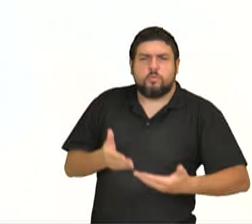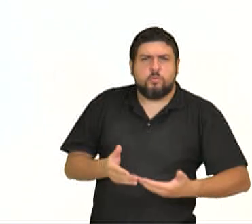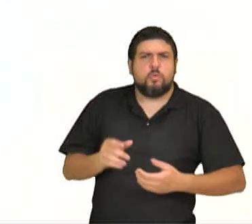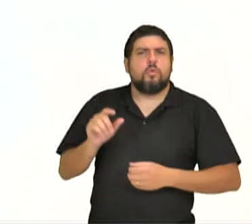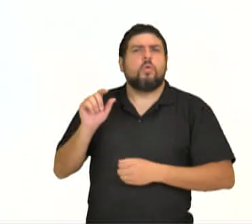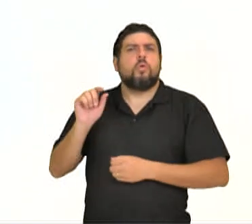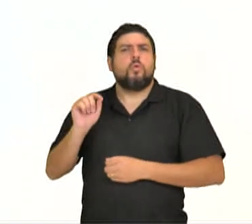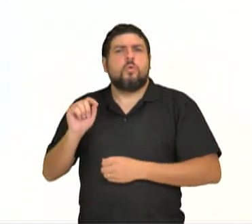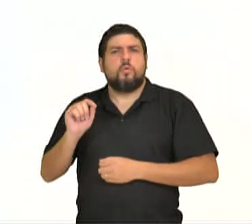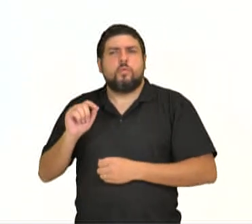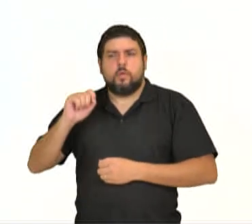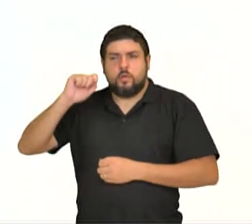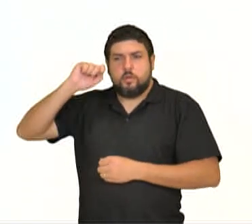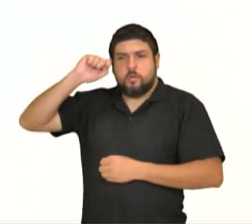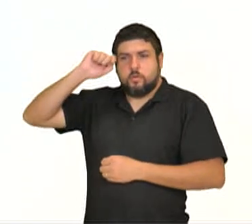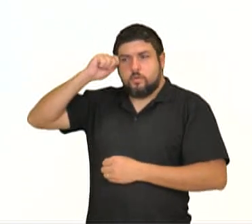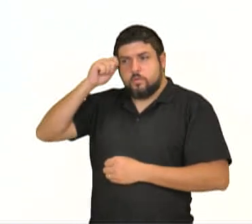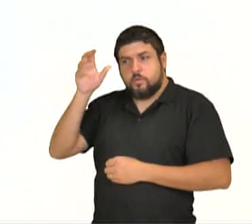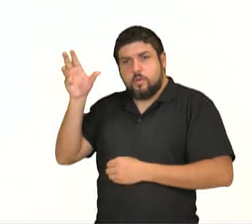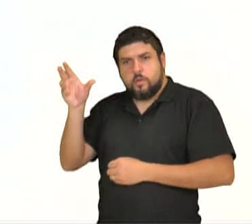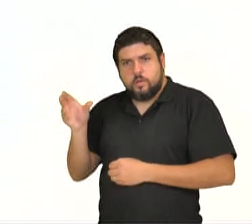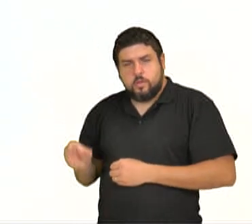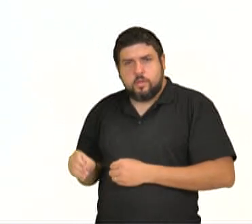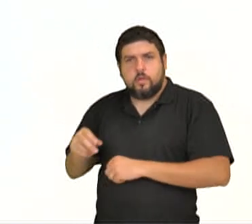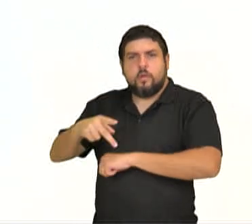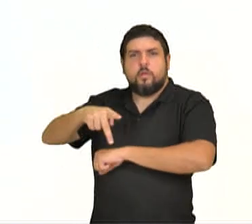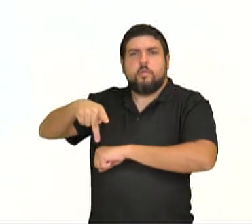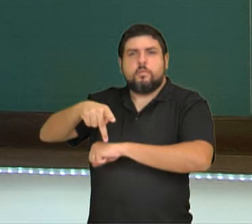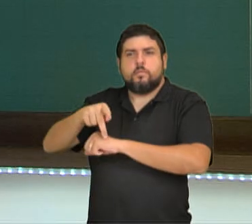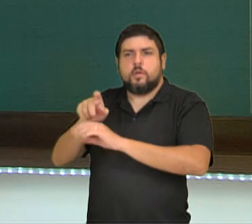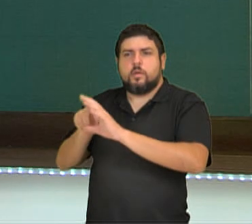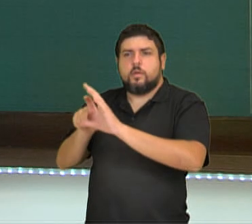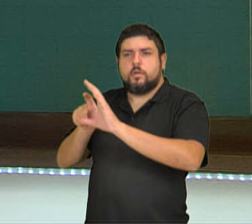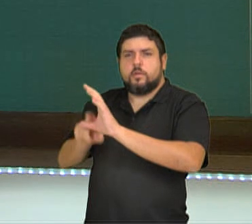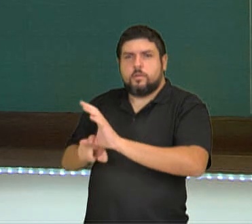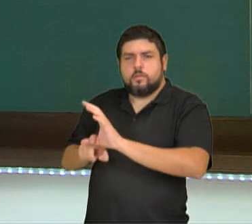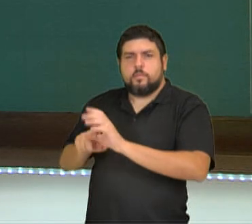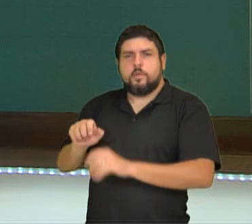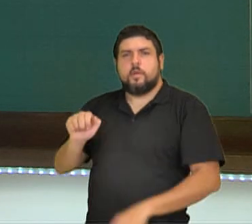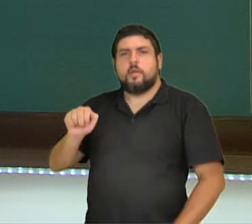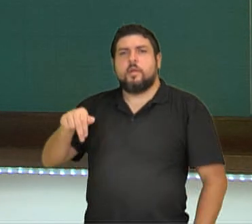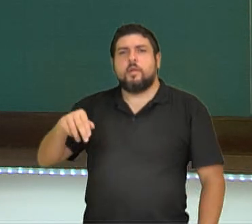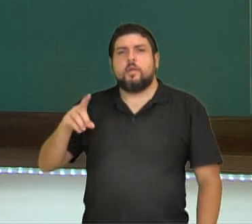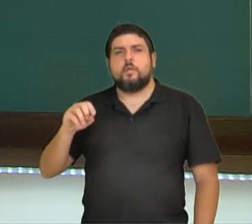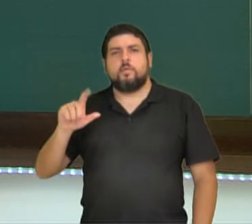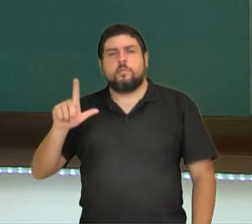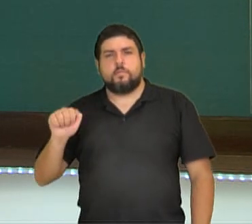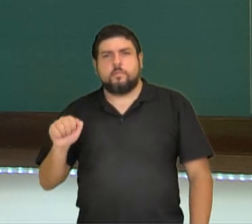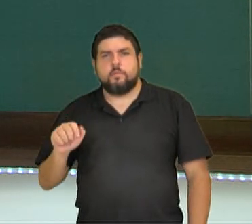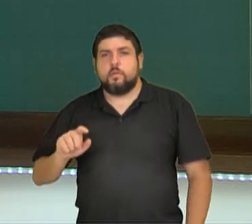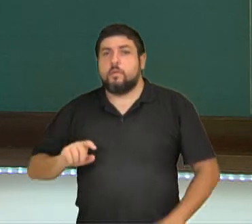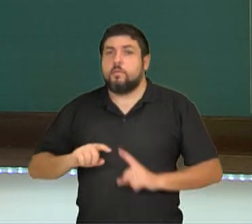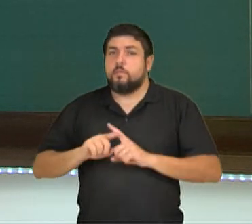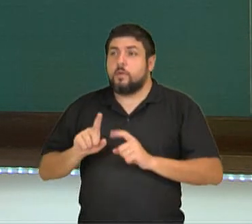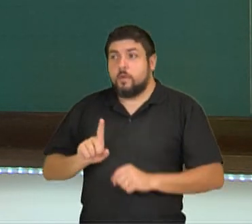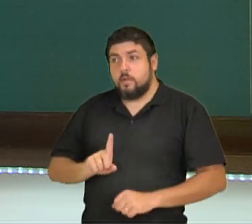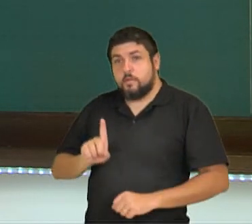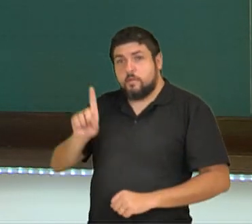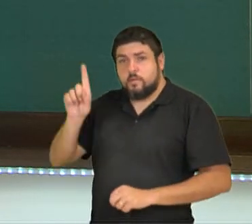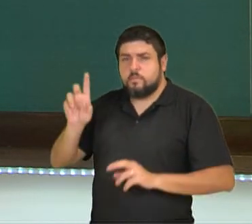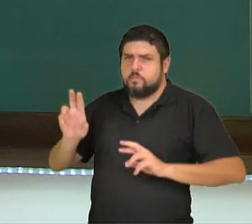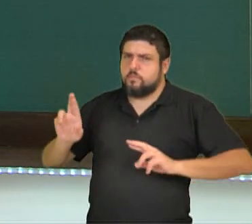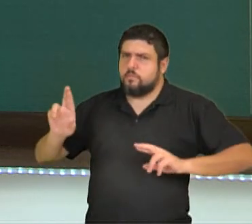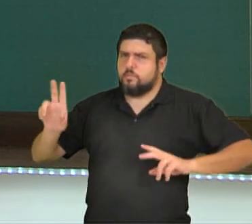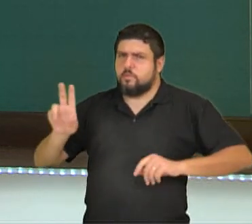ao Brasil. Opa, então ele veio da África para o Brasil. Mas o uso na África era um pouquinho diferente do uso aqui